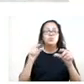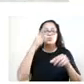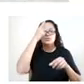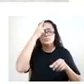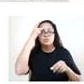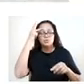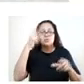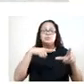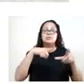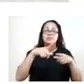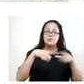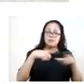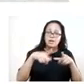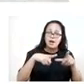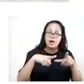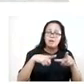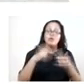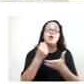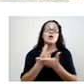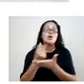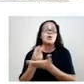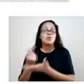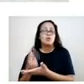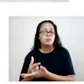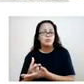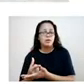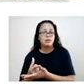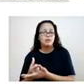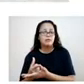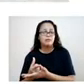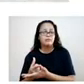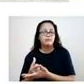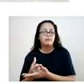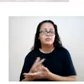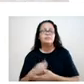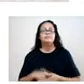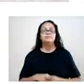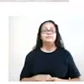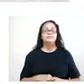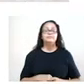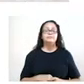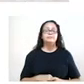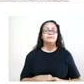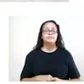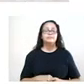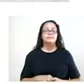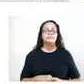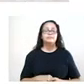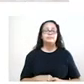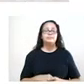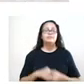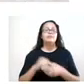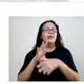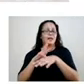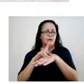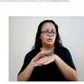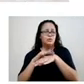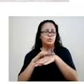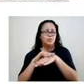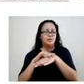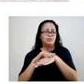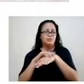de compradores, afetando a atividade comercial e a produção artesanal. Embora a peste tenha